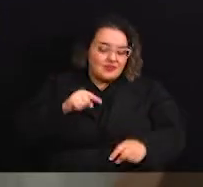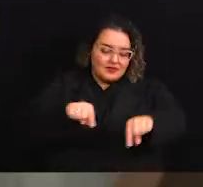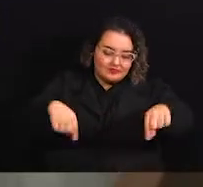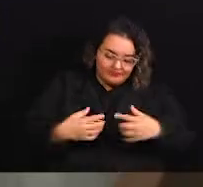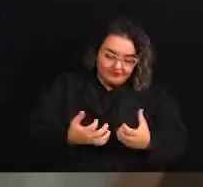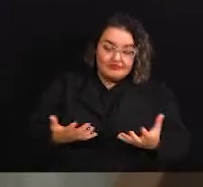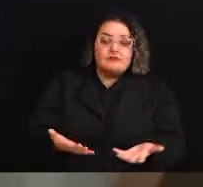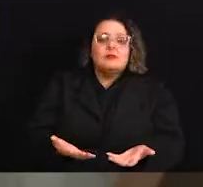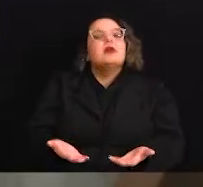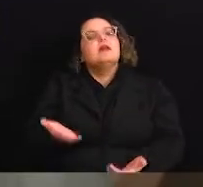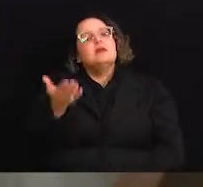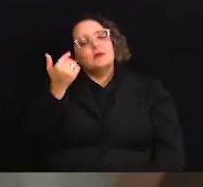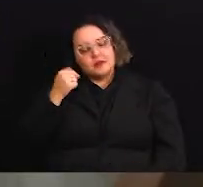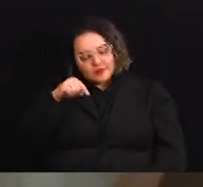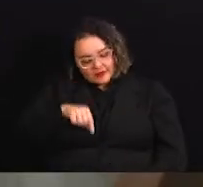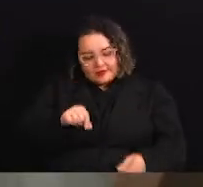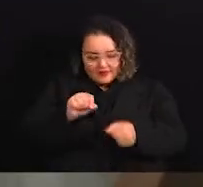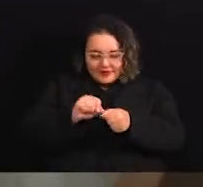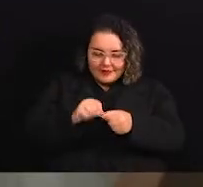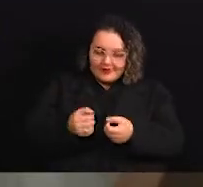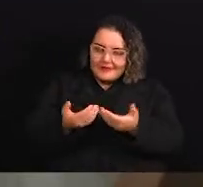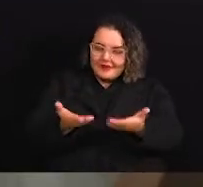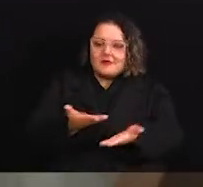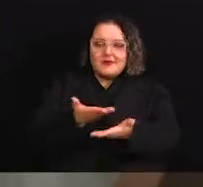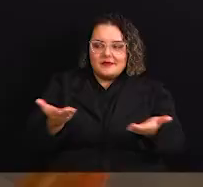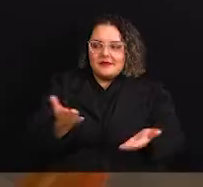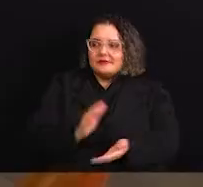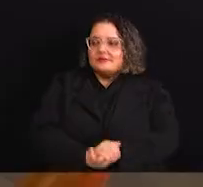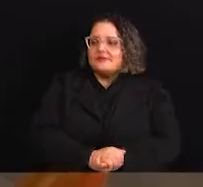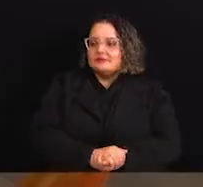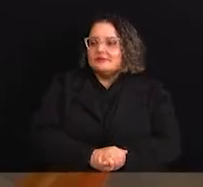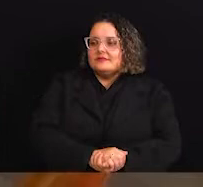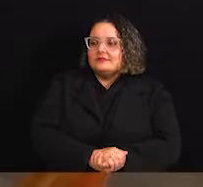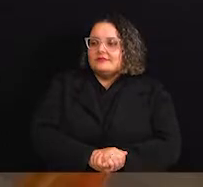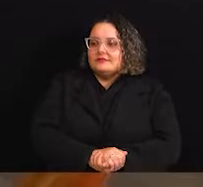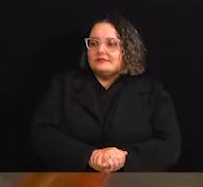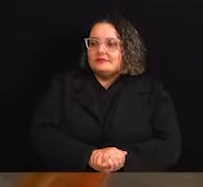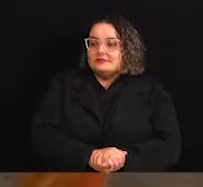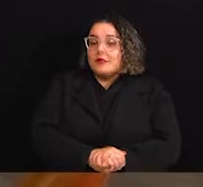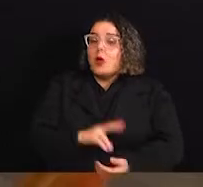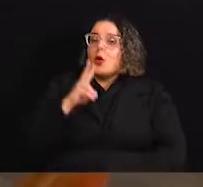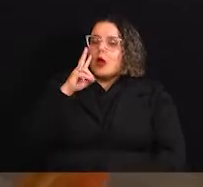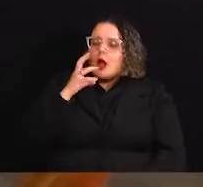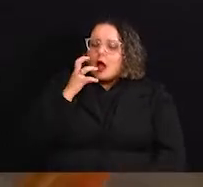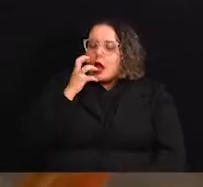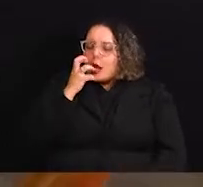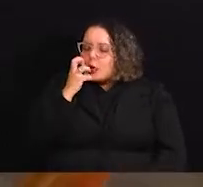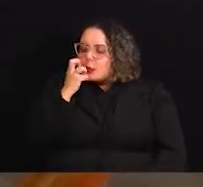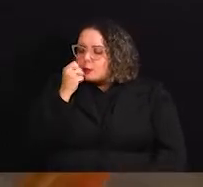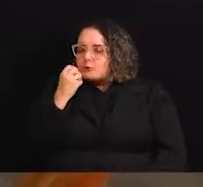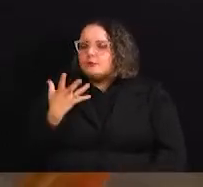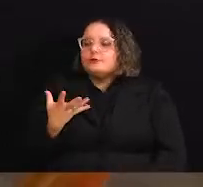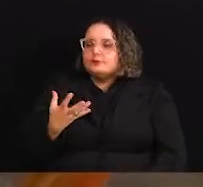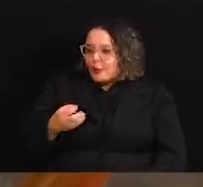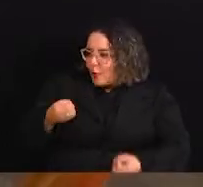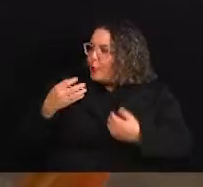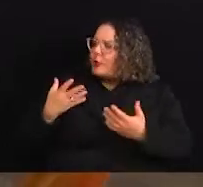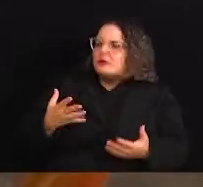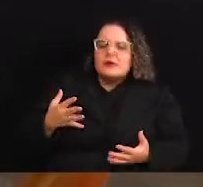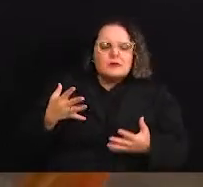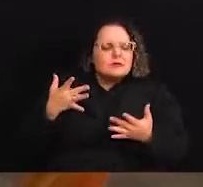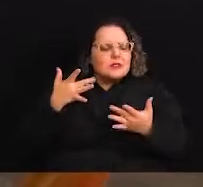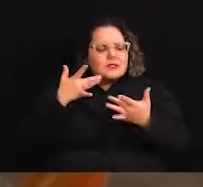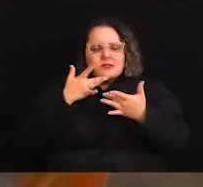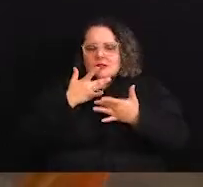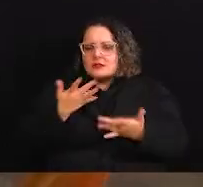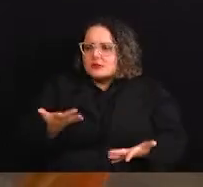fogão, vem pra cá que a gente faz e a gente serve pra vocês. Olha, tá crocante mesmo, viu? É muito bom, né? Fica